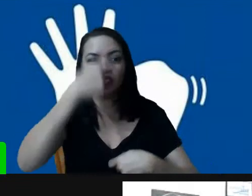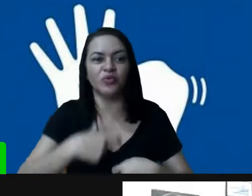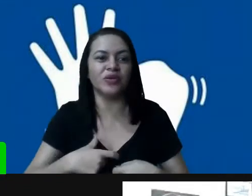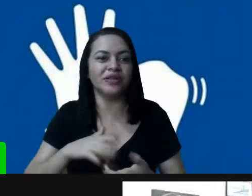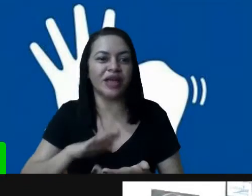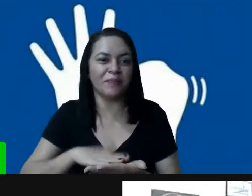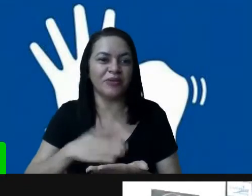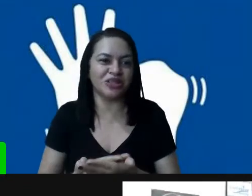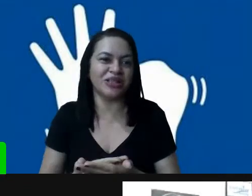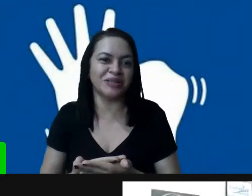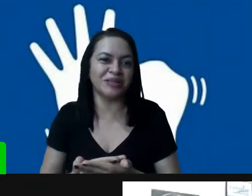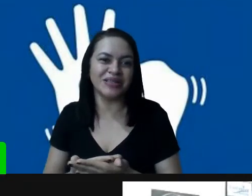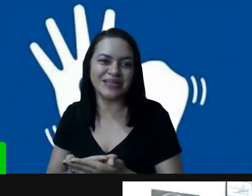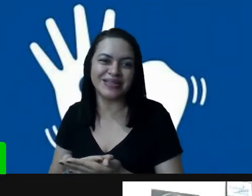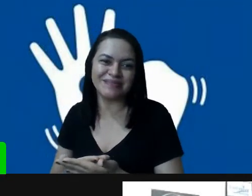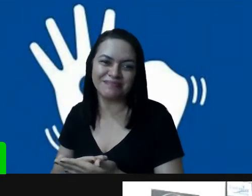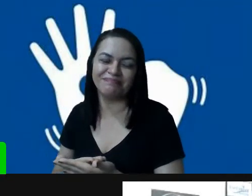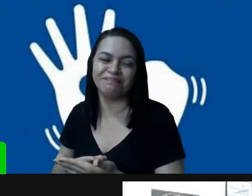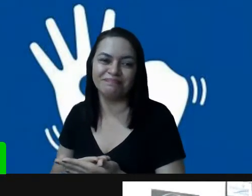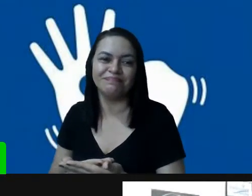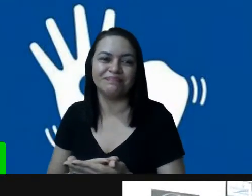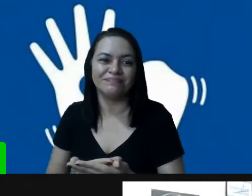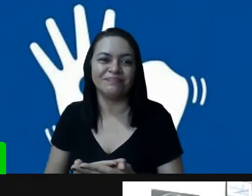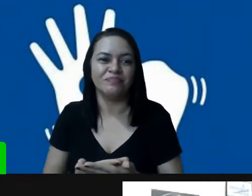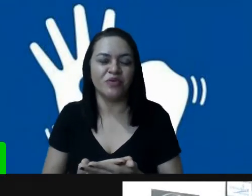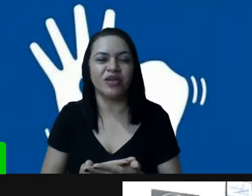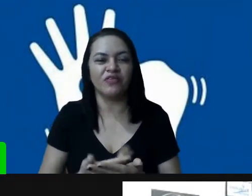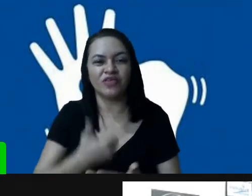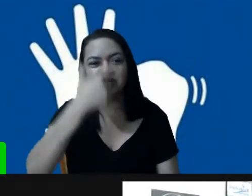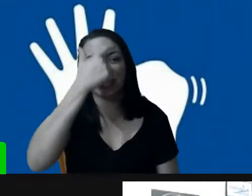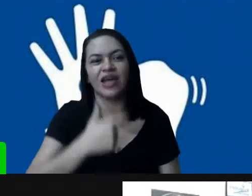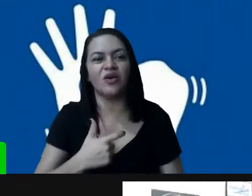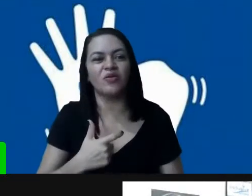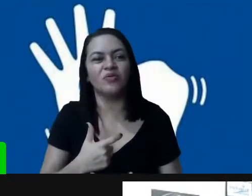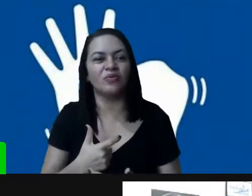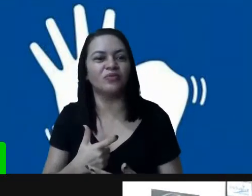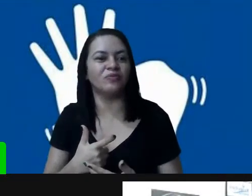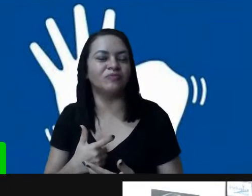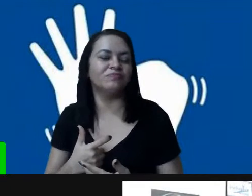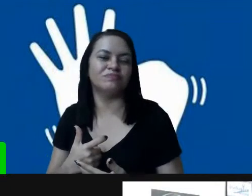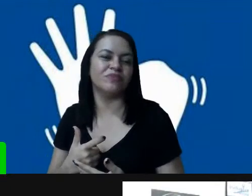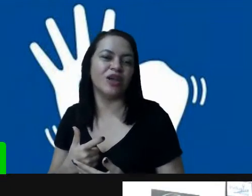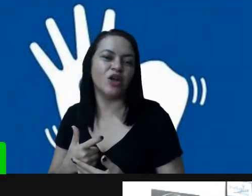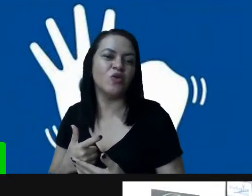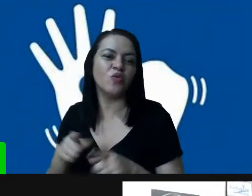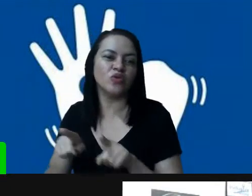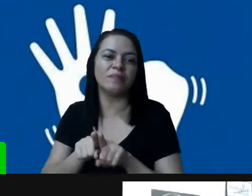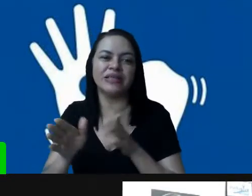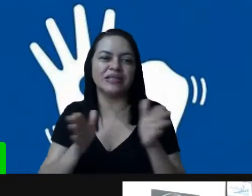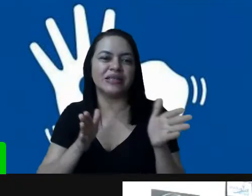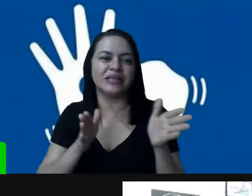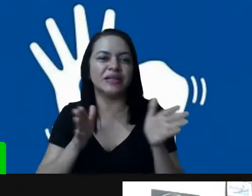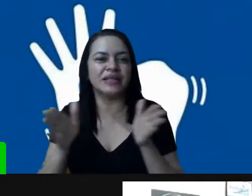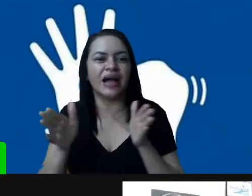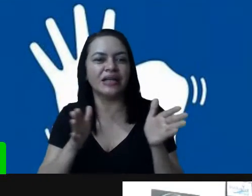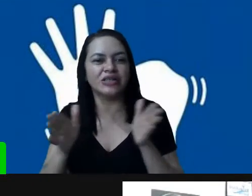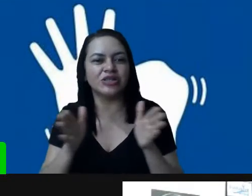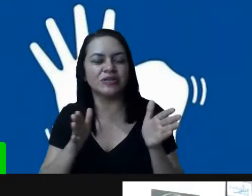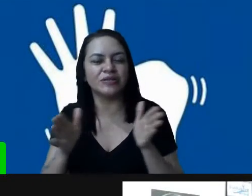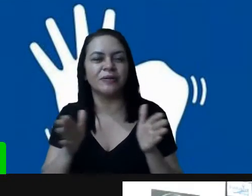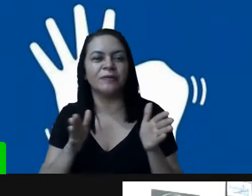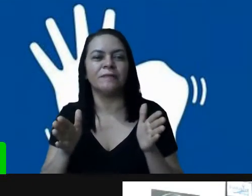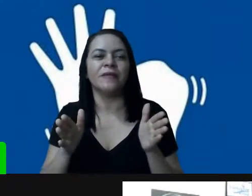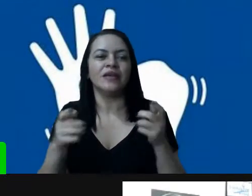enquanto intérprete de Libras, porque você é um recurso também de